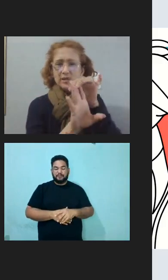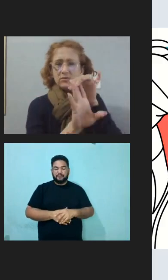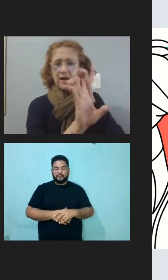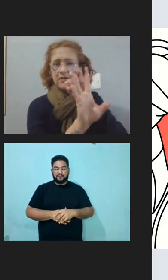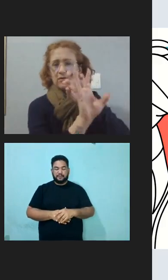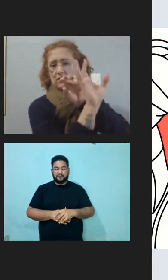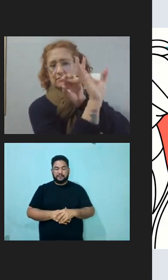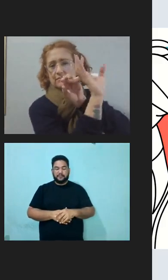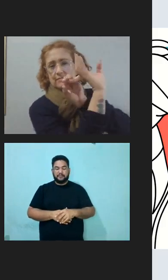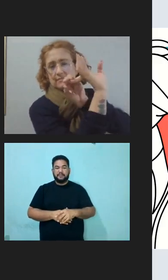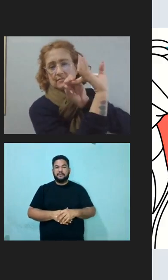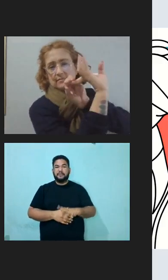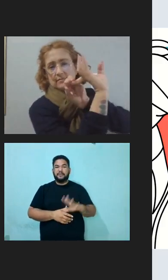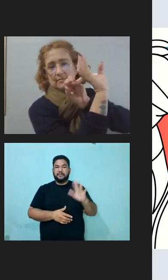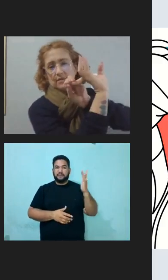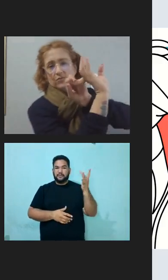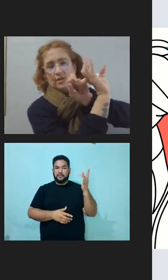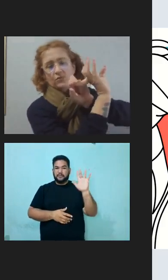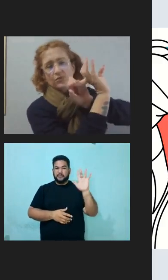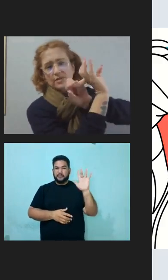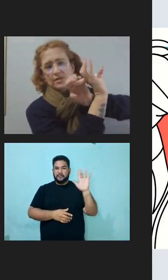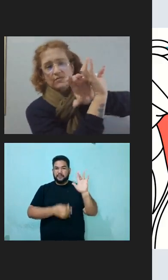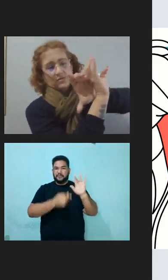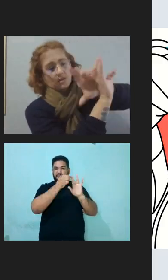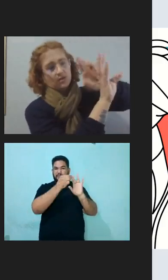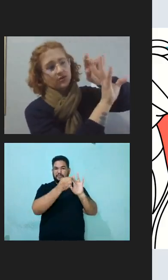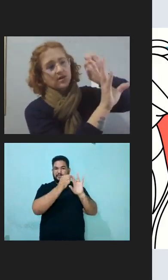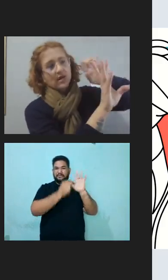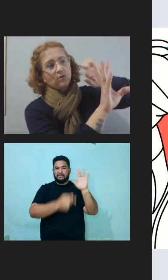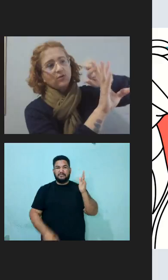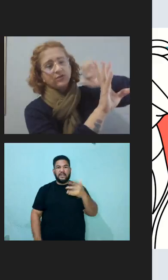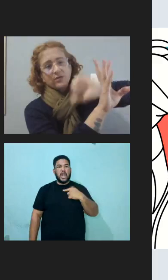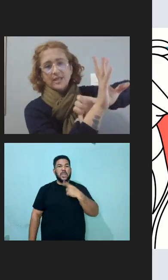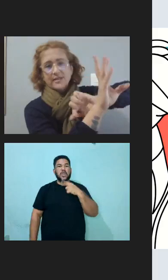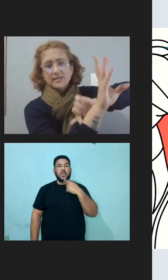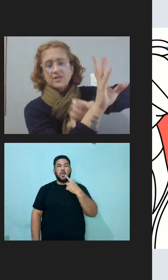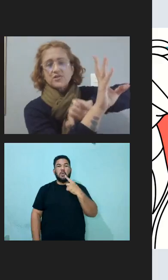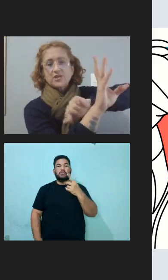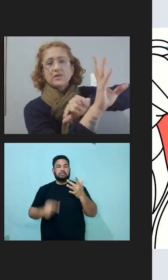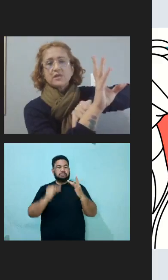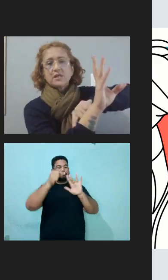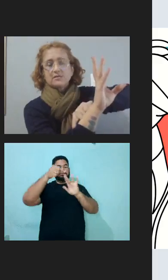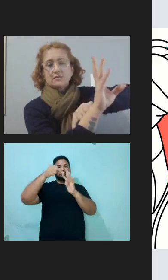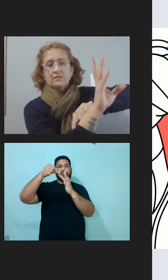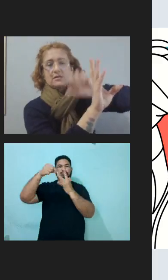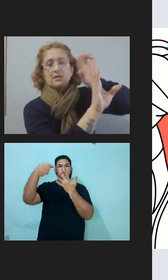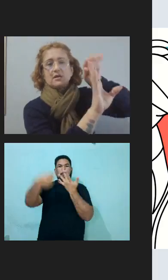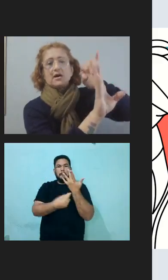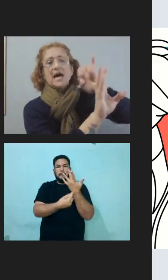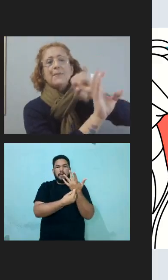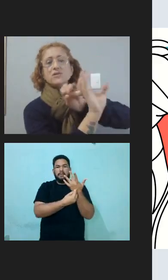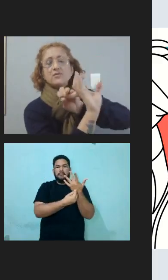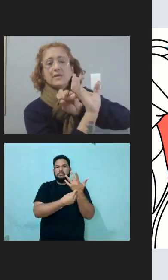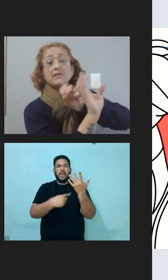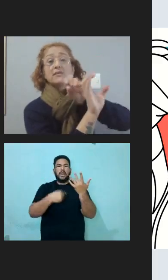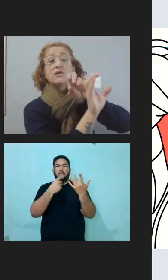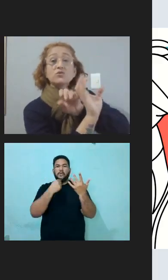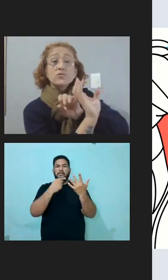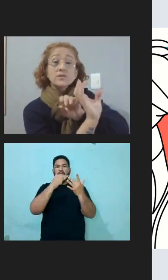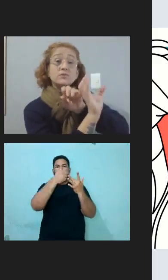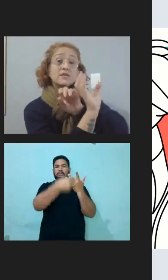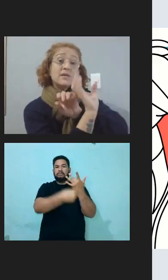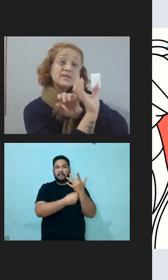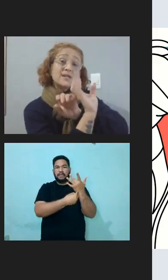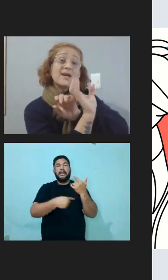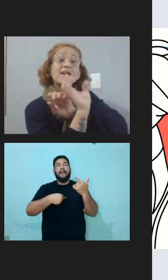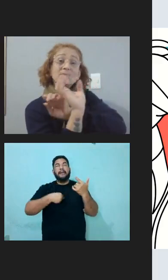O dedo maior, eu não consigo tocar o meu dedo aqui nessa região aqui. Mas eu quero, então eu estou